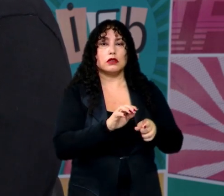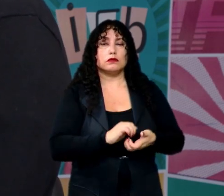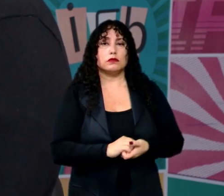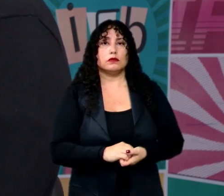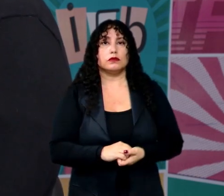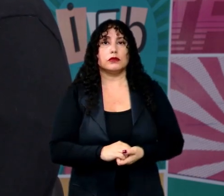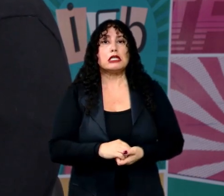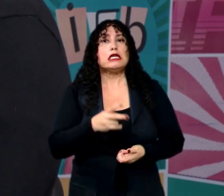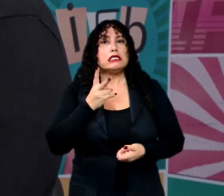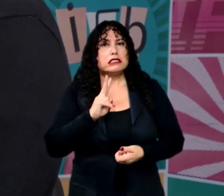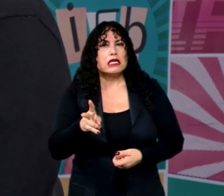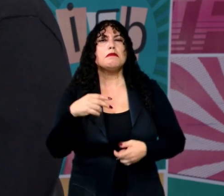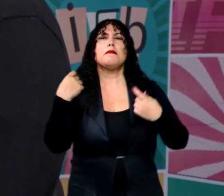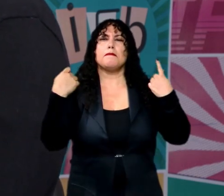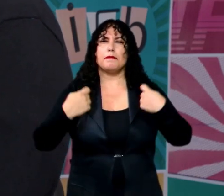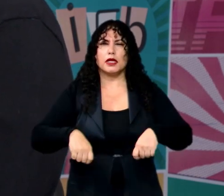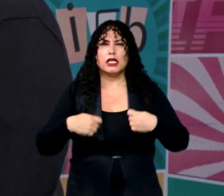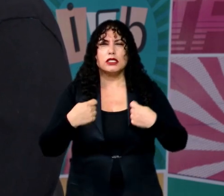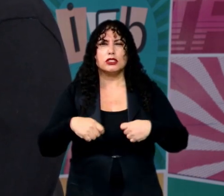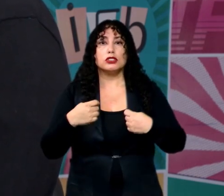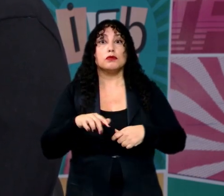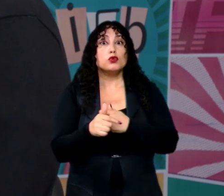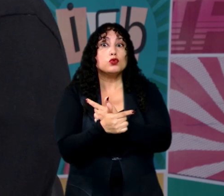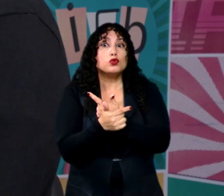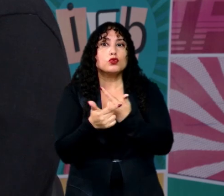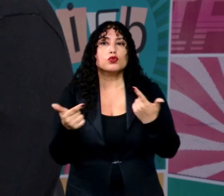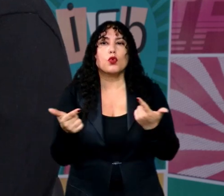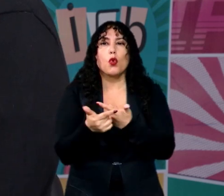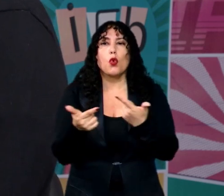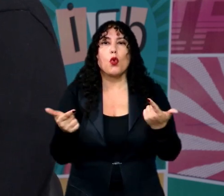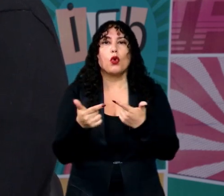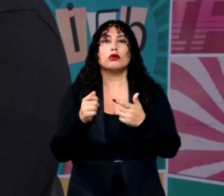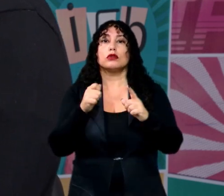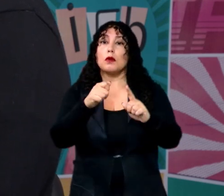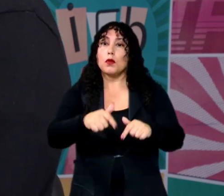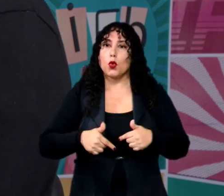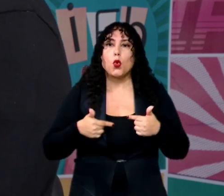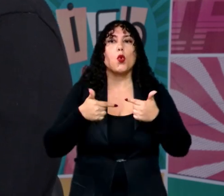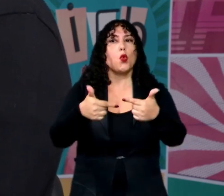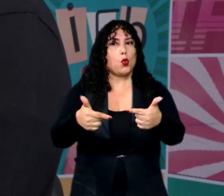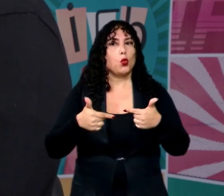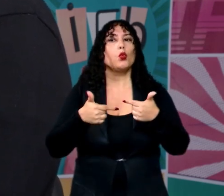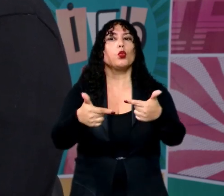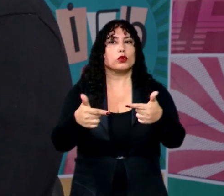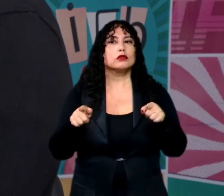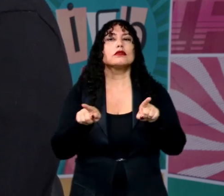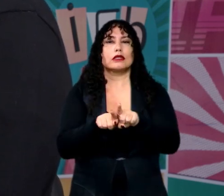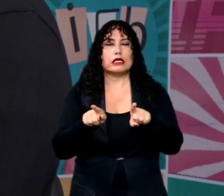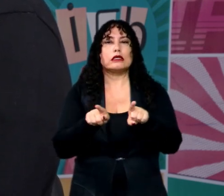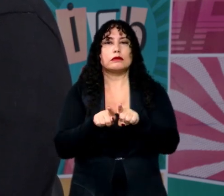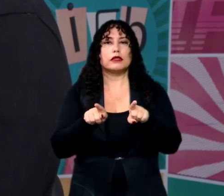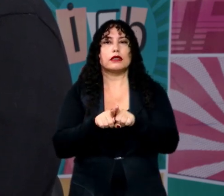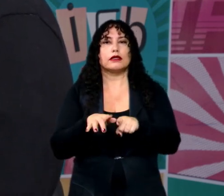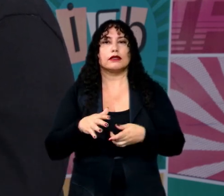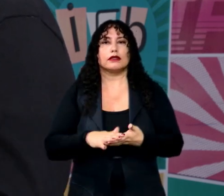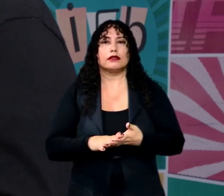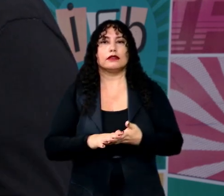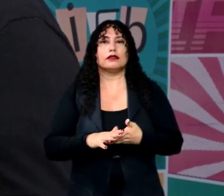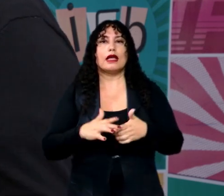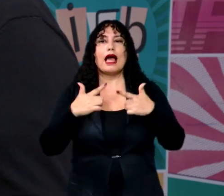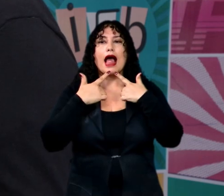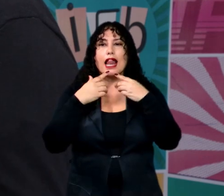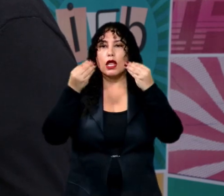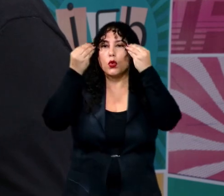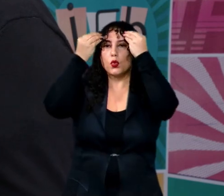Sempre está precisando, né? Porque, por sorte e por luta, não só por sorte, mas por muita luta, as